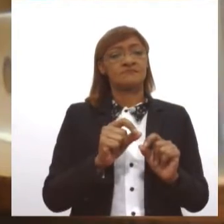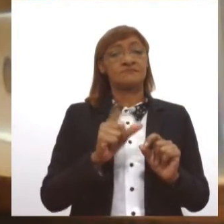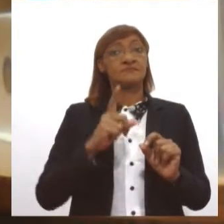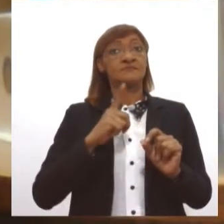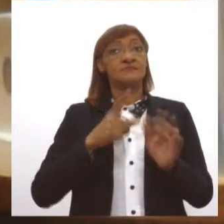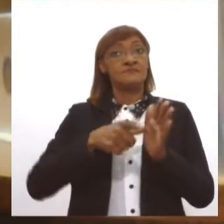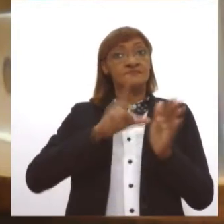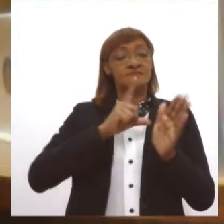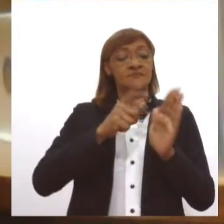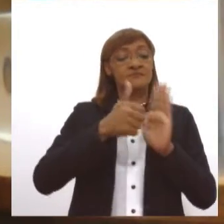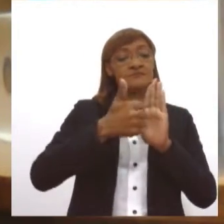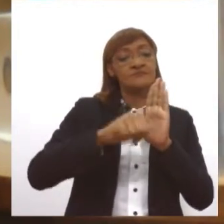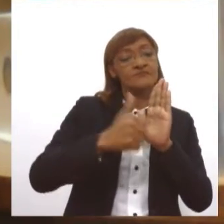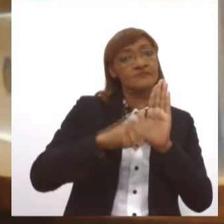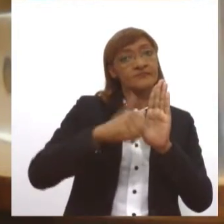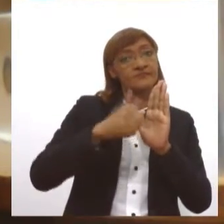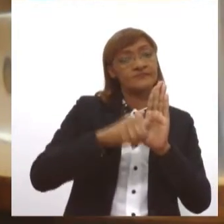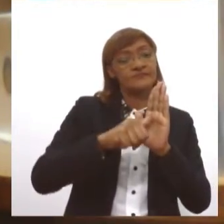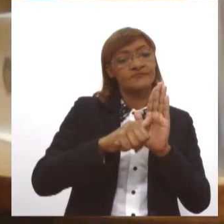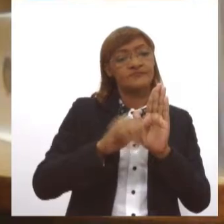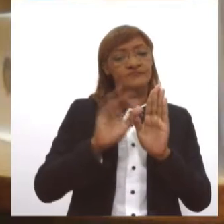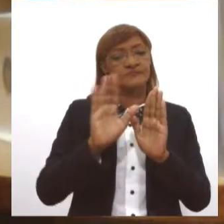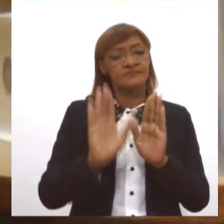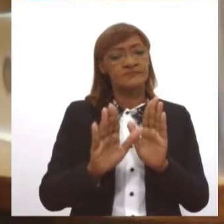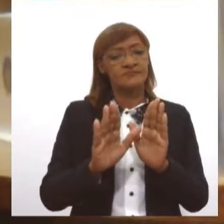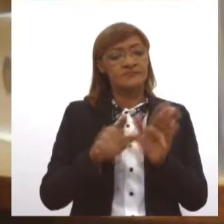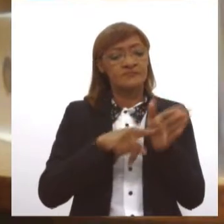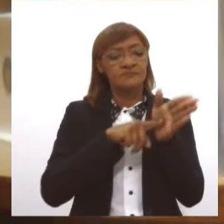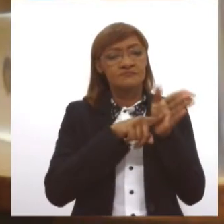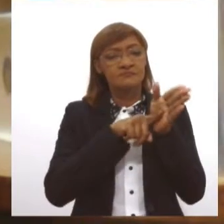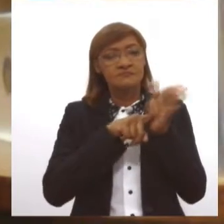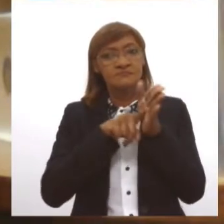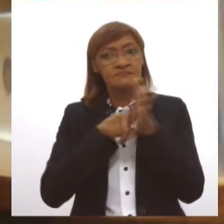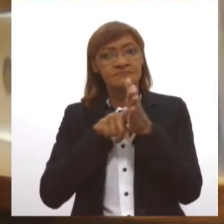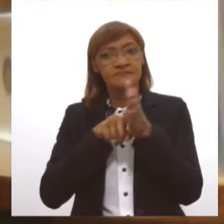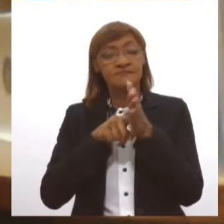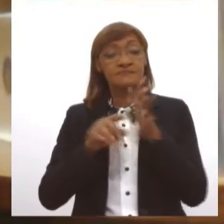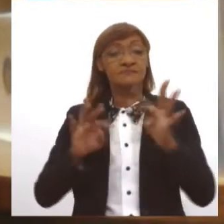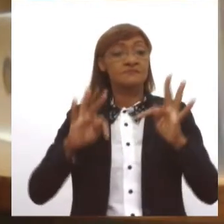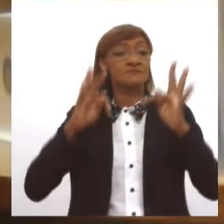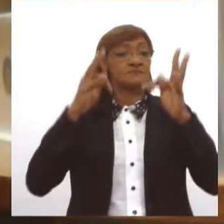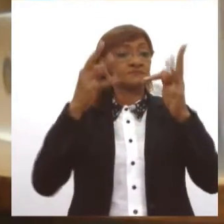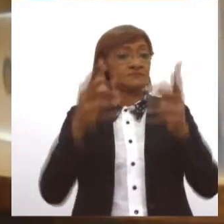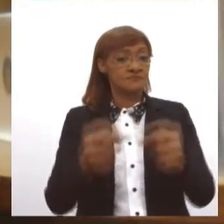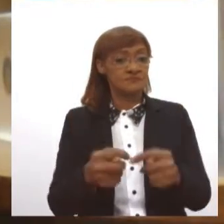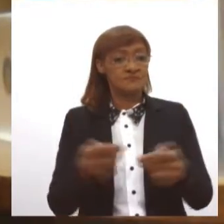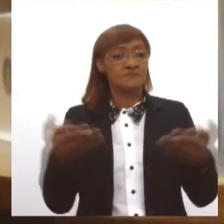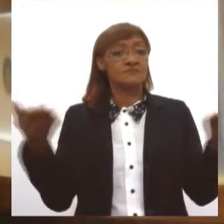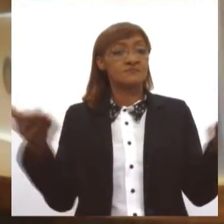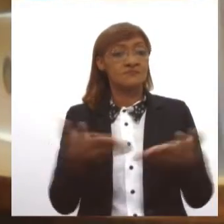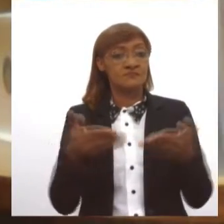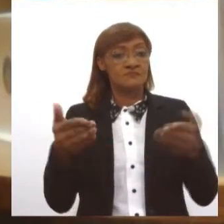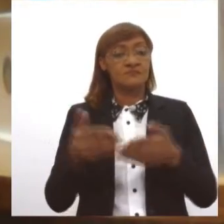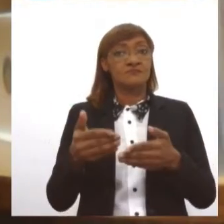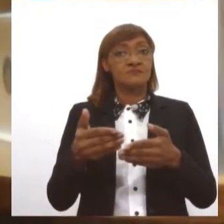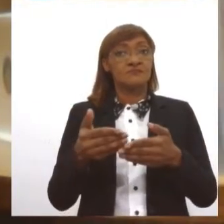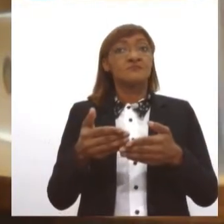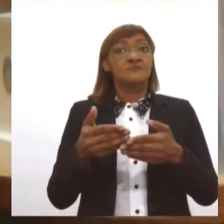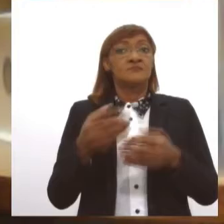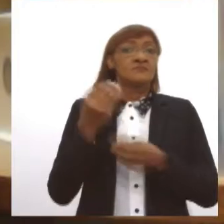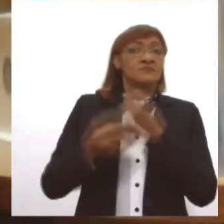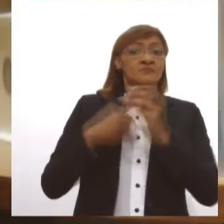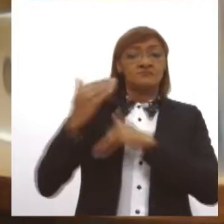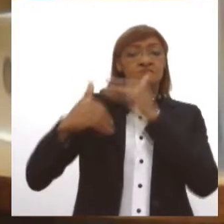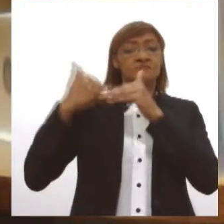diagnóstica, onde a gente fez uma avaliação como um todo, porque hoje o processo de desenvolvimento na escola não se